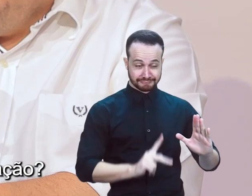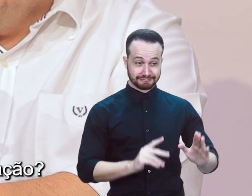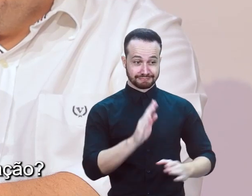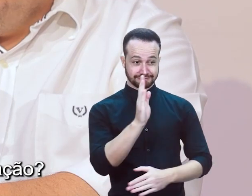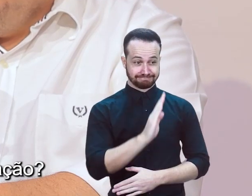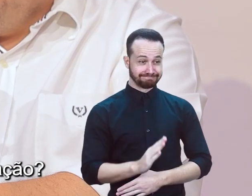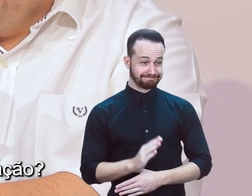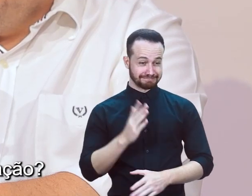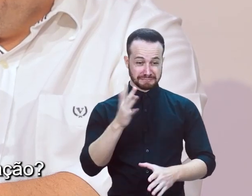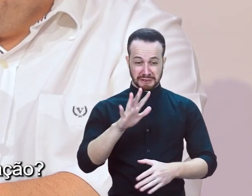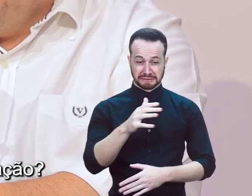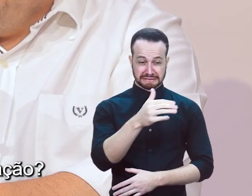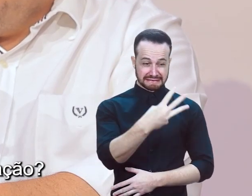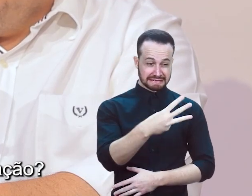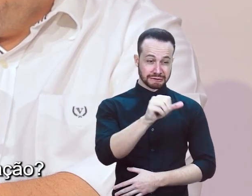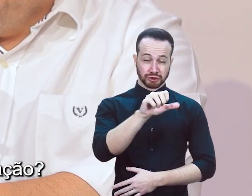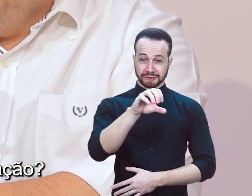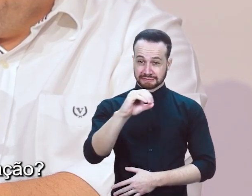esses